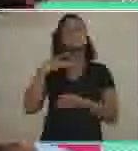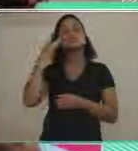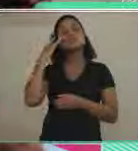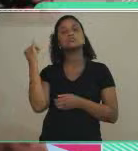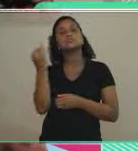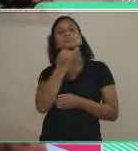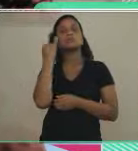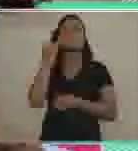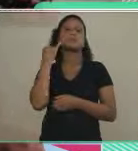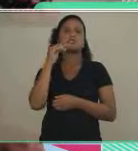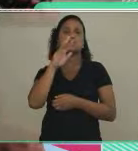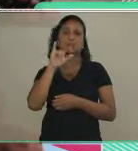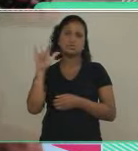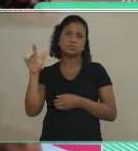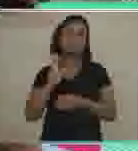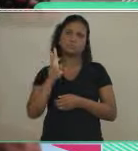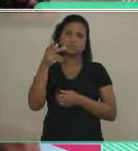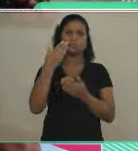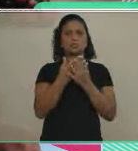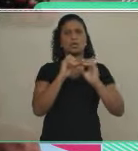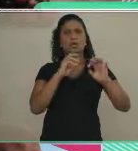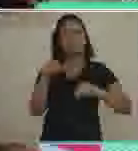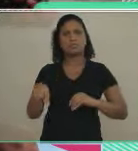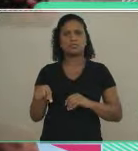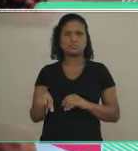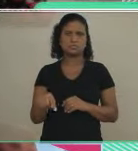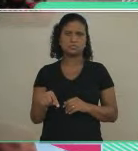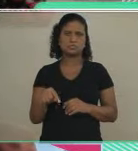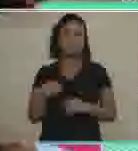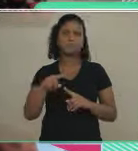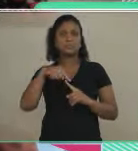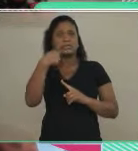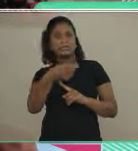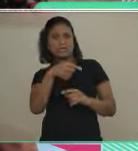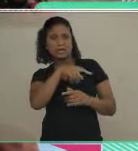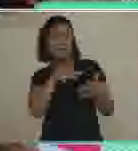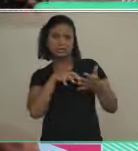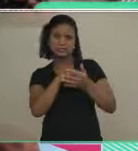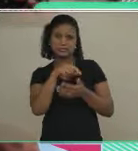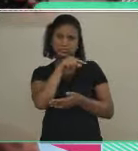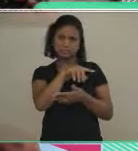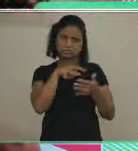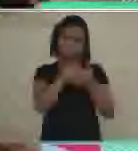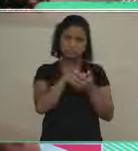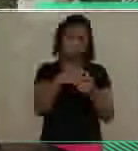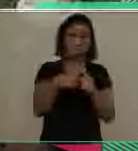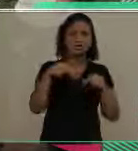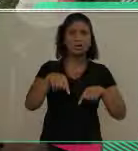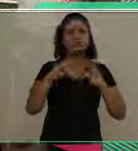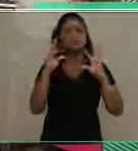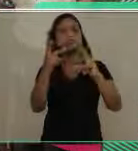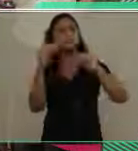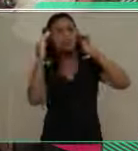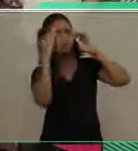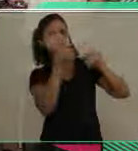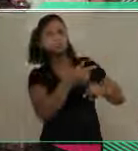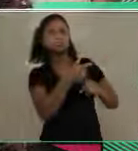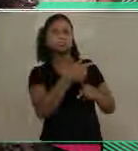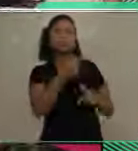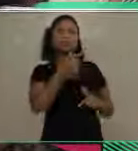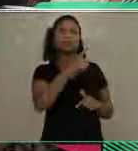eu acho fundamental que o Will continue dando aula mesmo depois do acidente que ele sofreu porque ele é uma pessoa que é um exemplo para ser